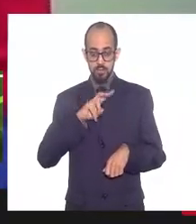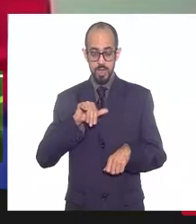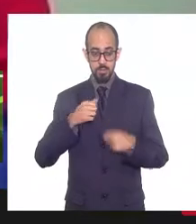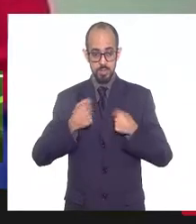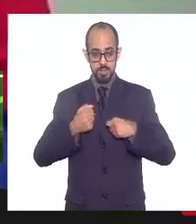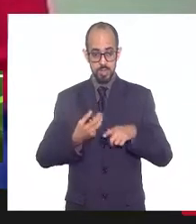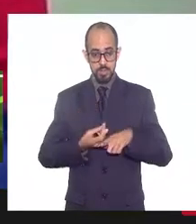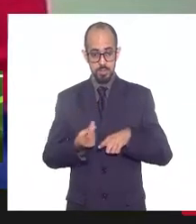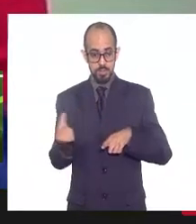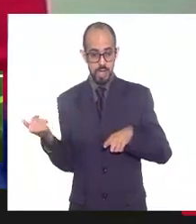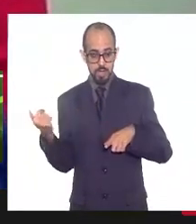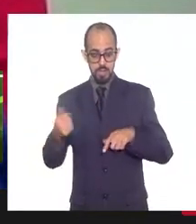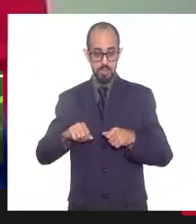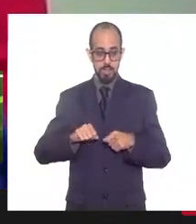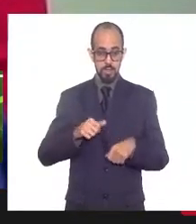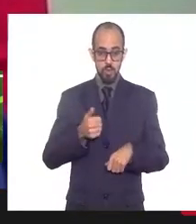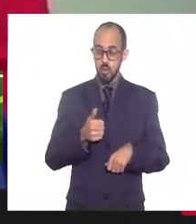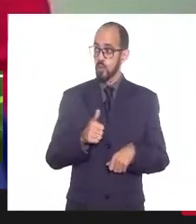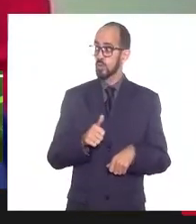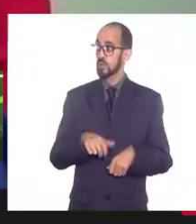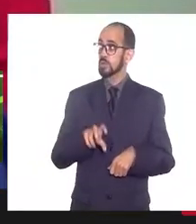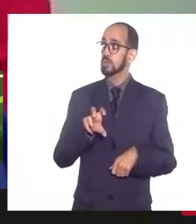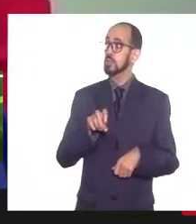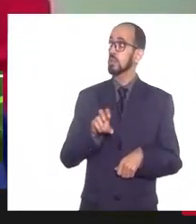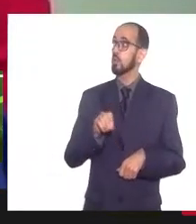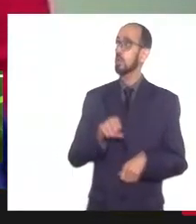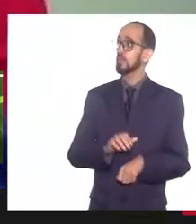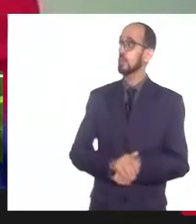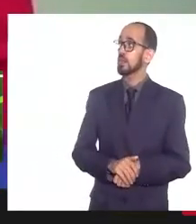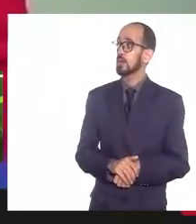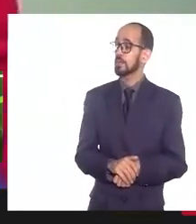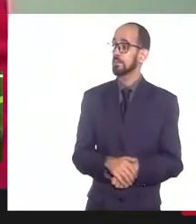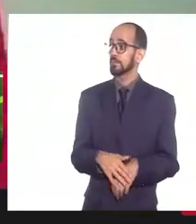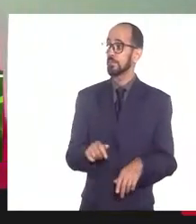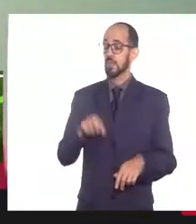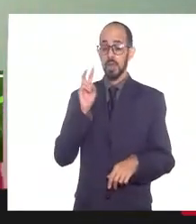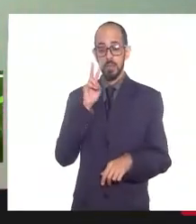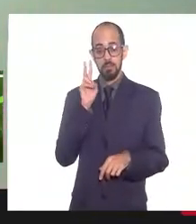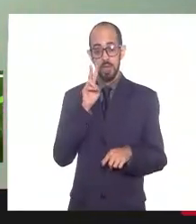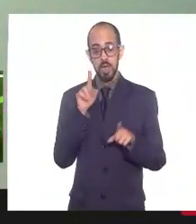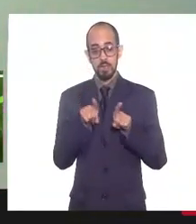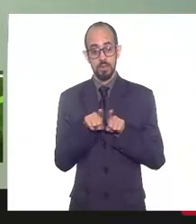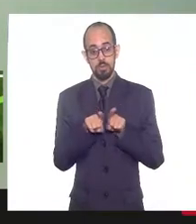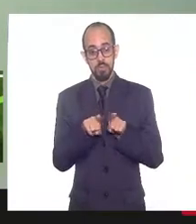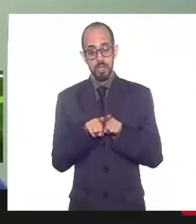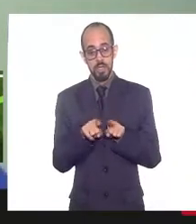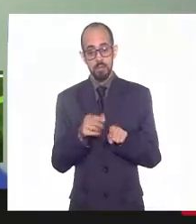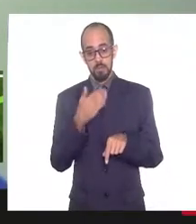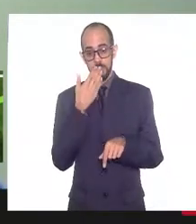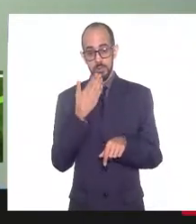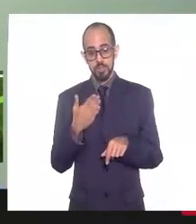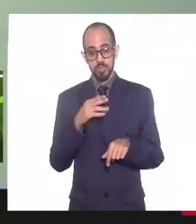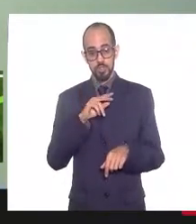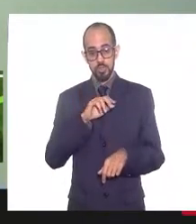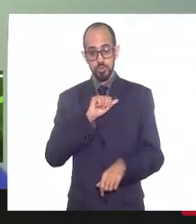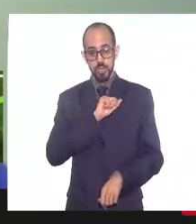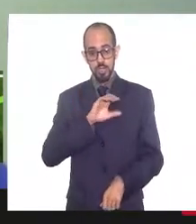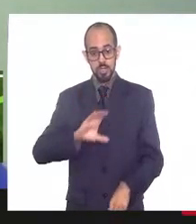se retirar às 11h50. E lembrando aqui que hoje, por solicitação do presidente